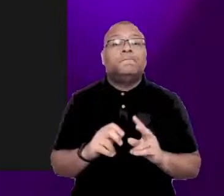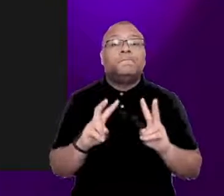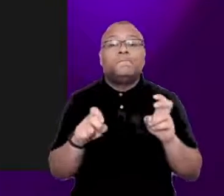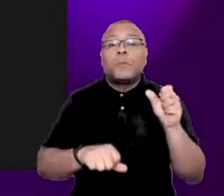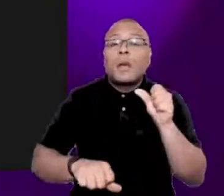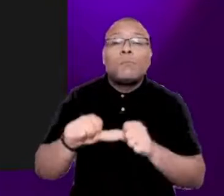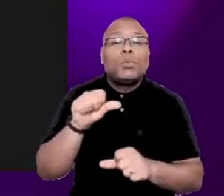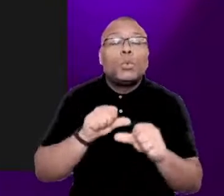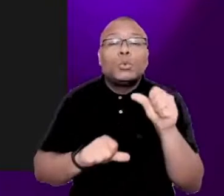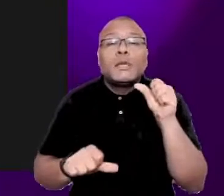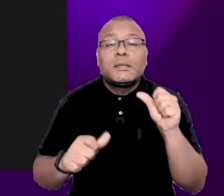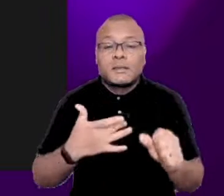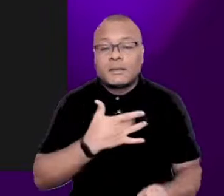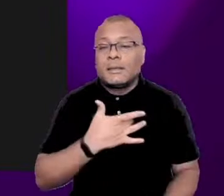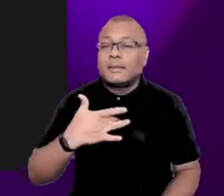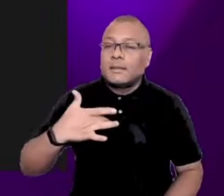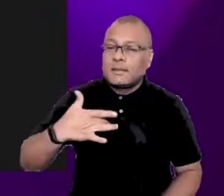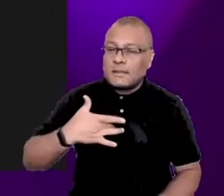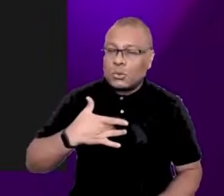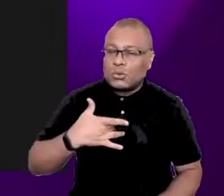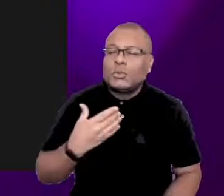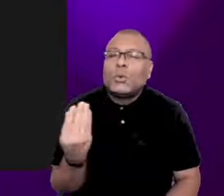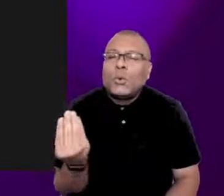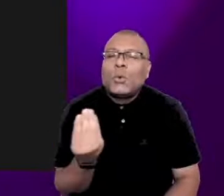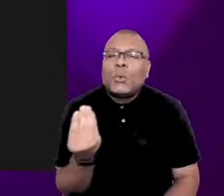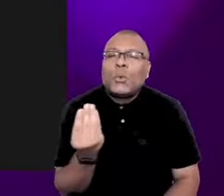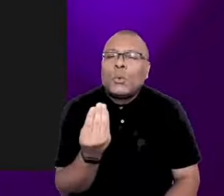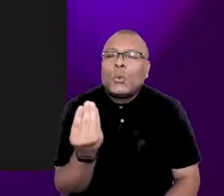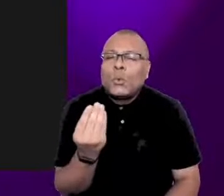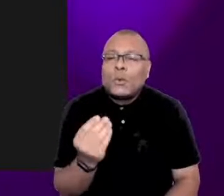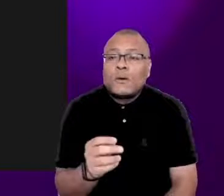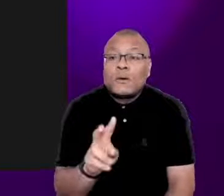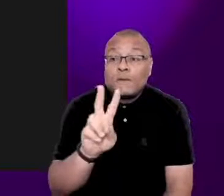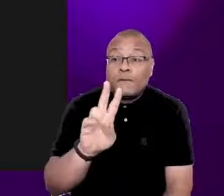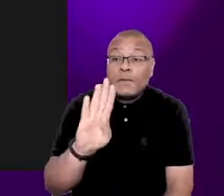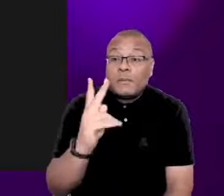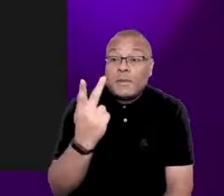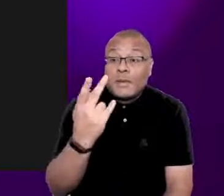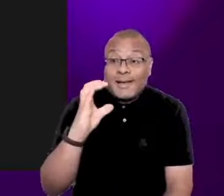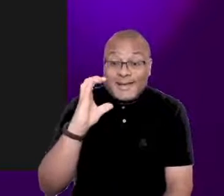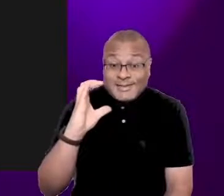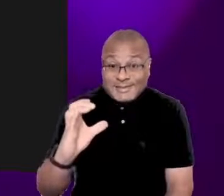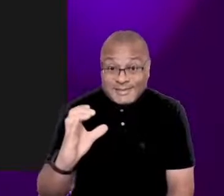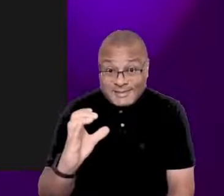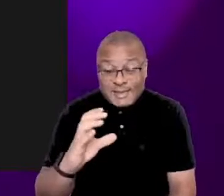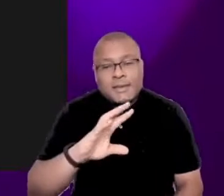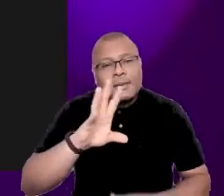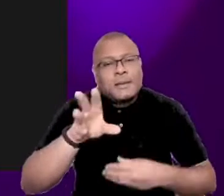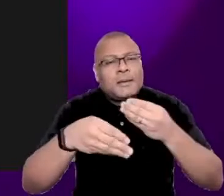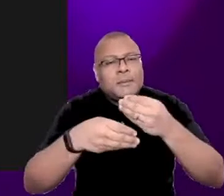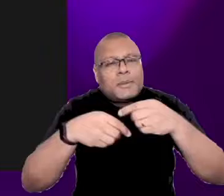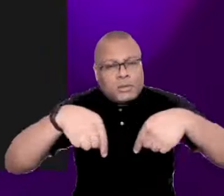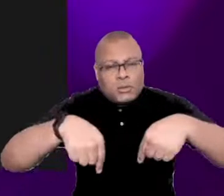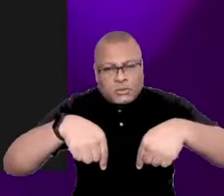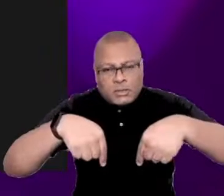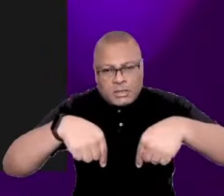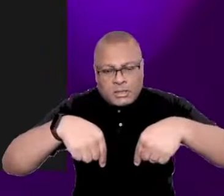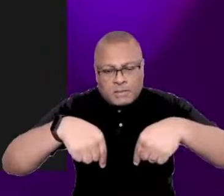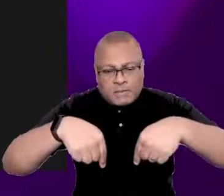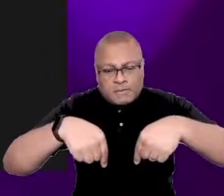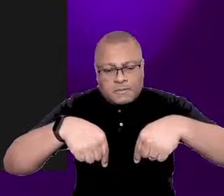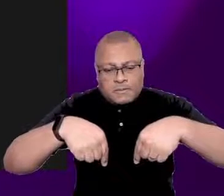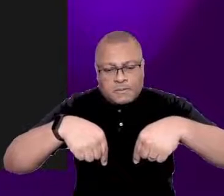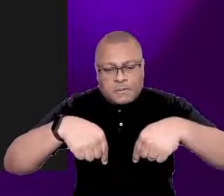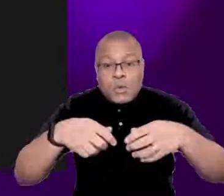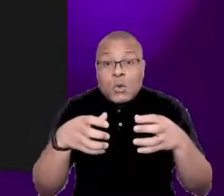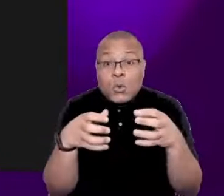variação na saúde, né? Como que o VBHC, e aí trazendo, né, para nós aqui que somos, né, o